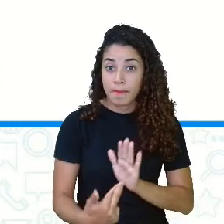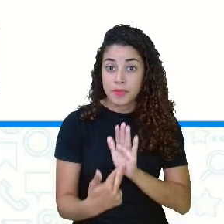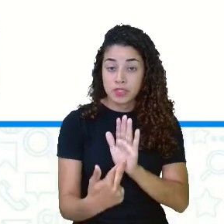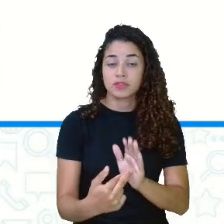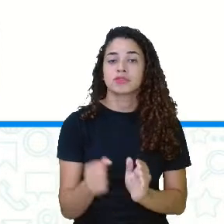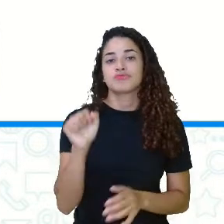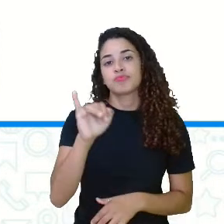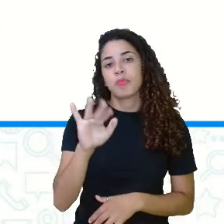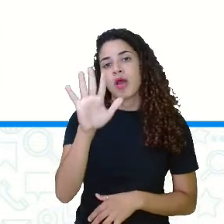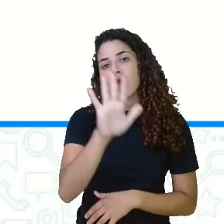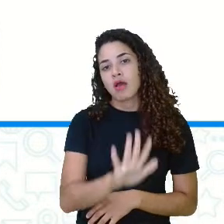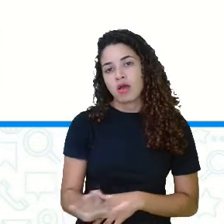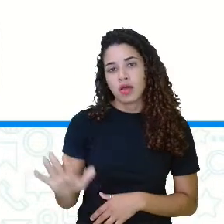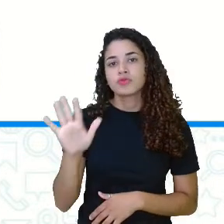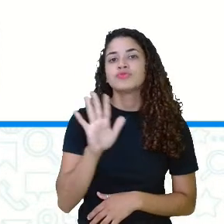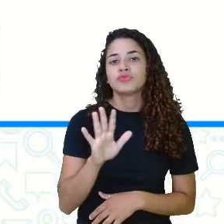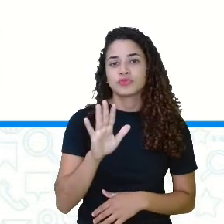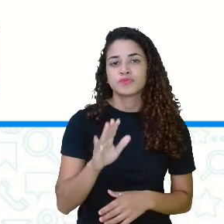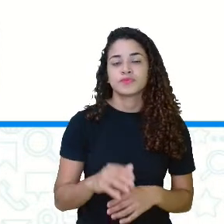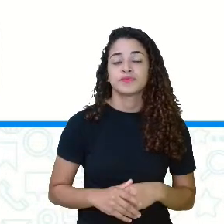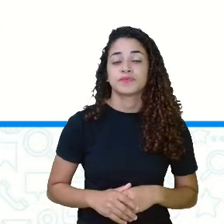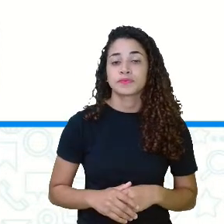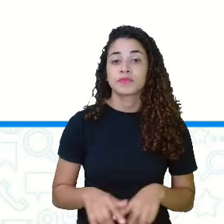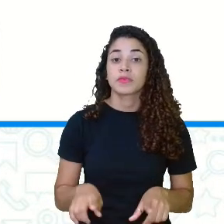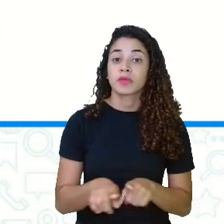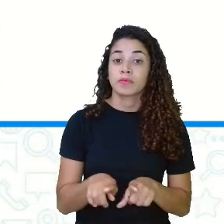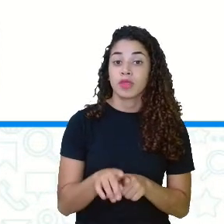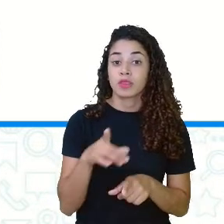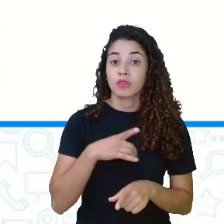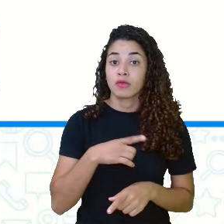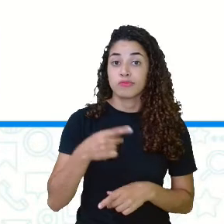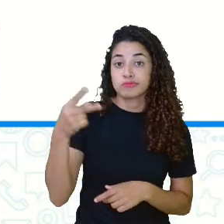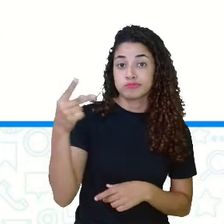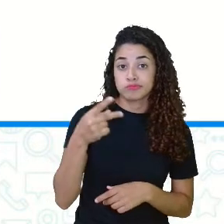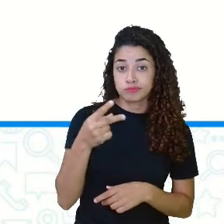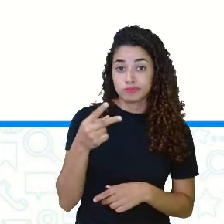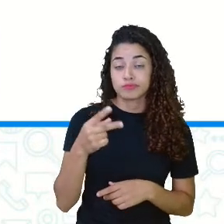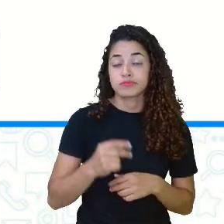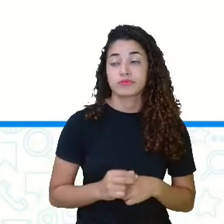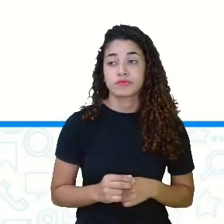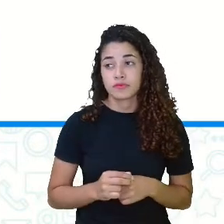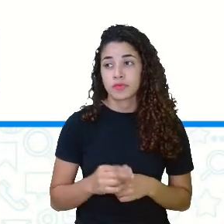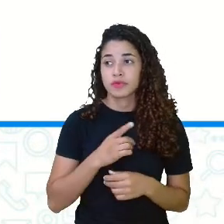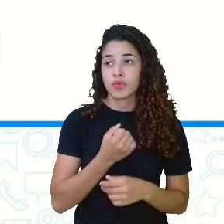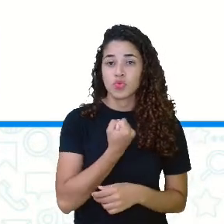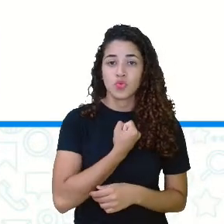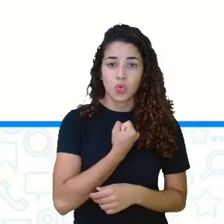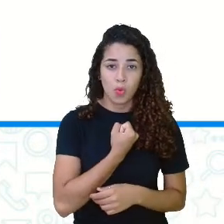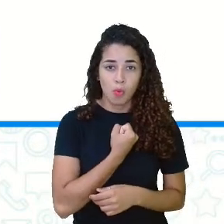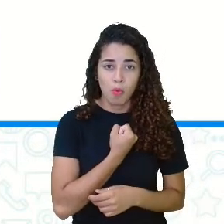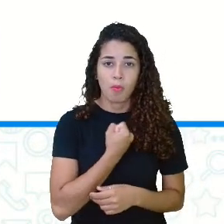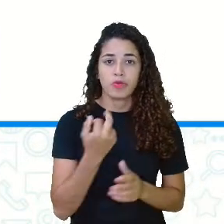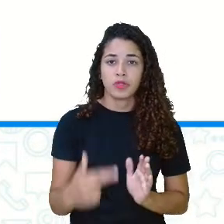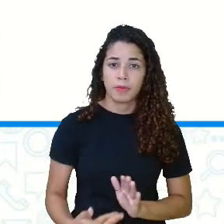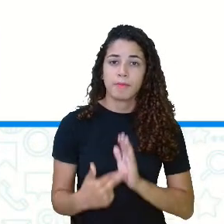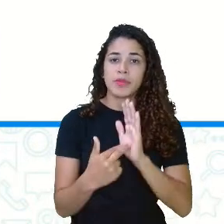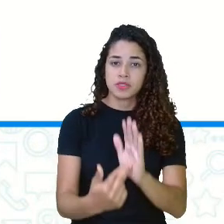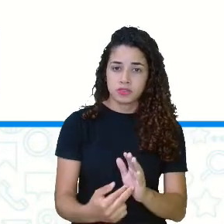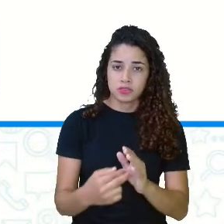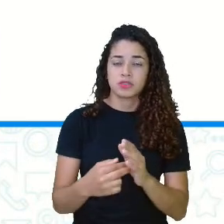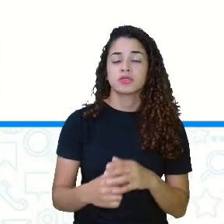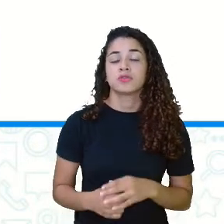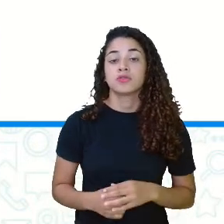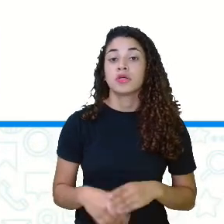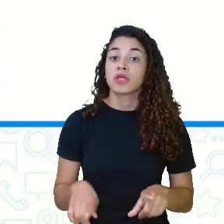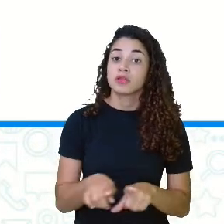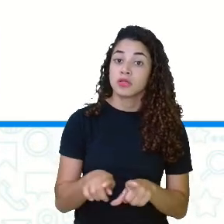da figura, né, da fração. Tem a segunda parte, que nós temos os números representando a fração.